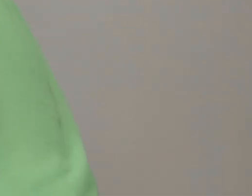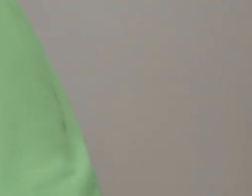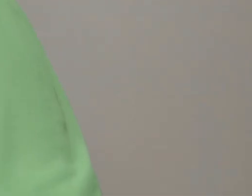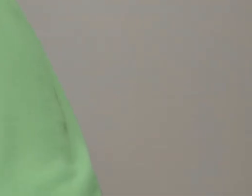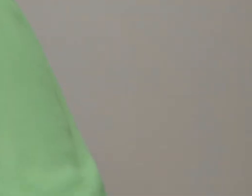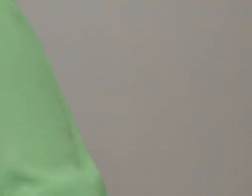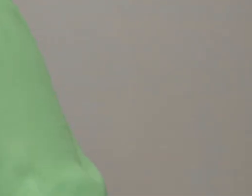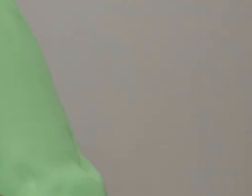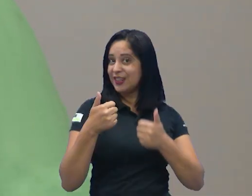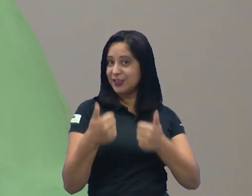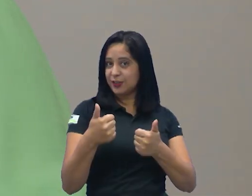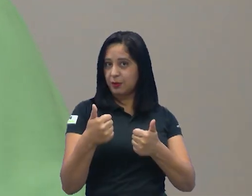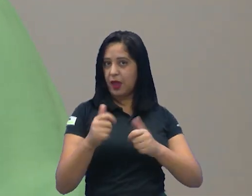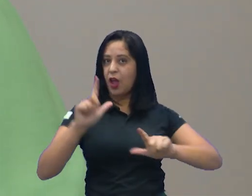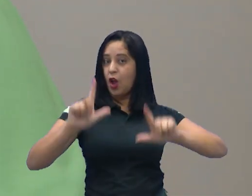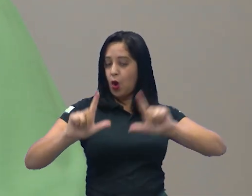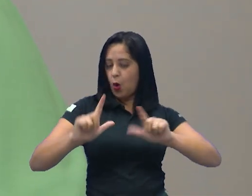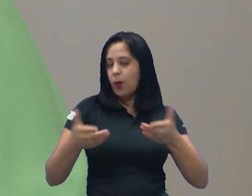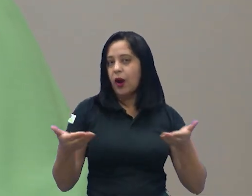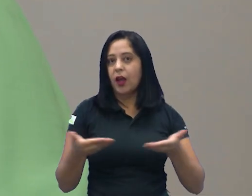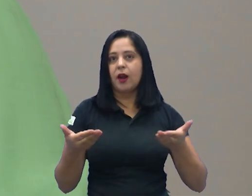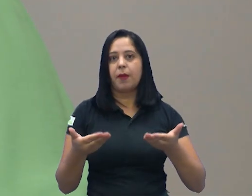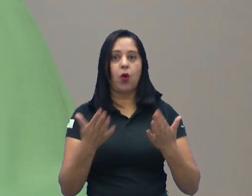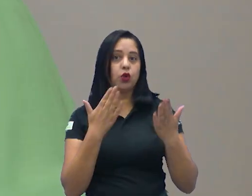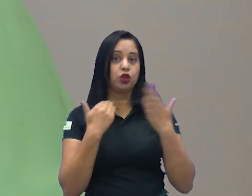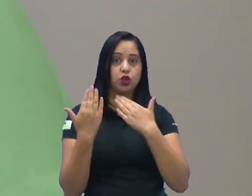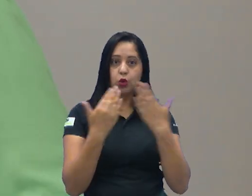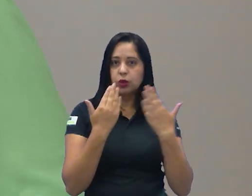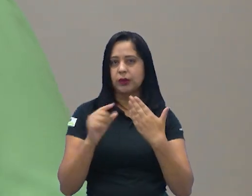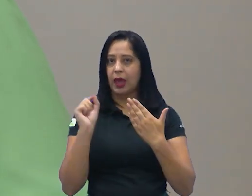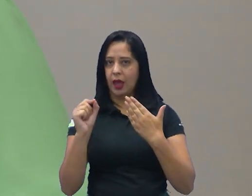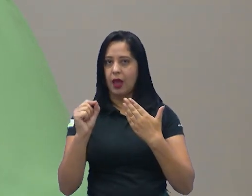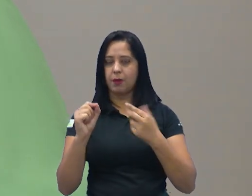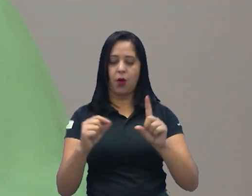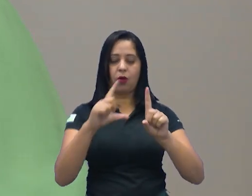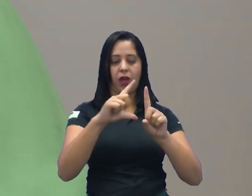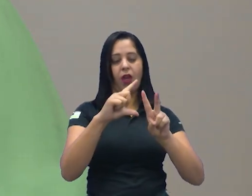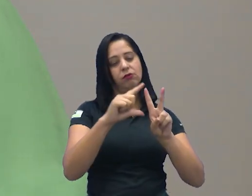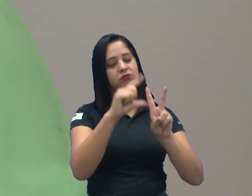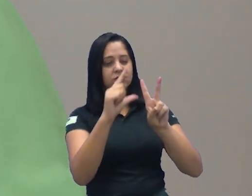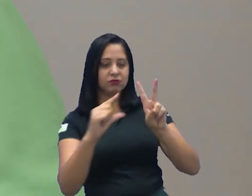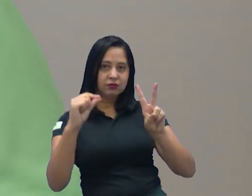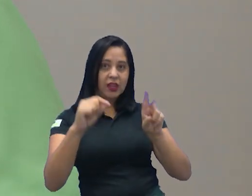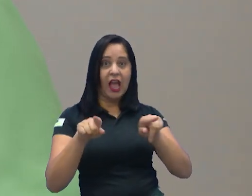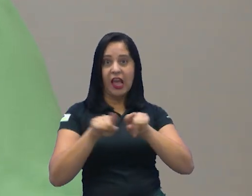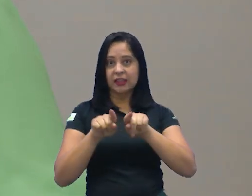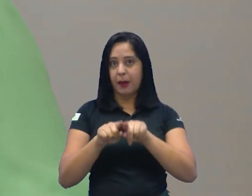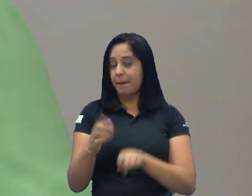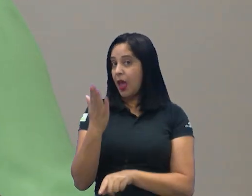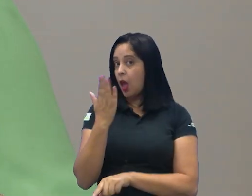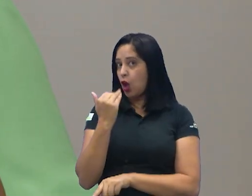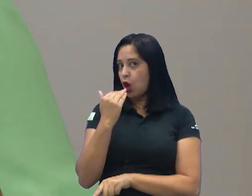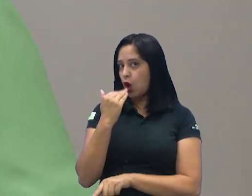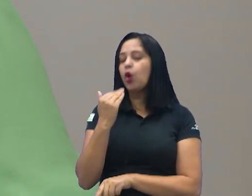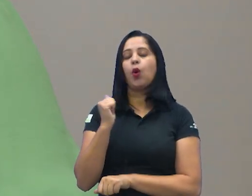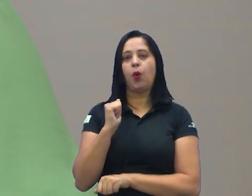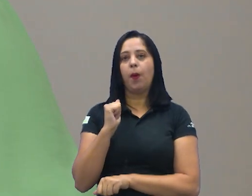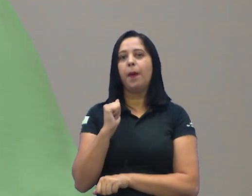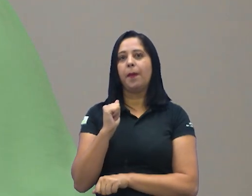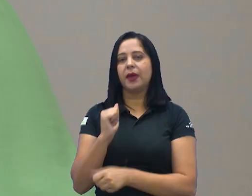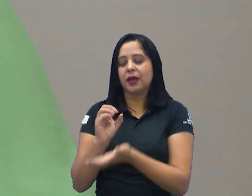Olá, tudo bem? No De Bem com Você de hoje a conversa é sobre veganismo e alimentação orgânica, um universo cheio